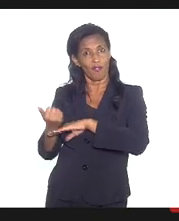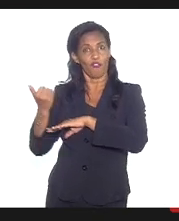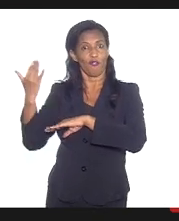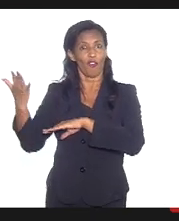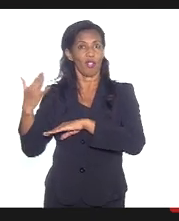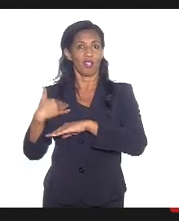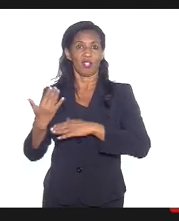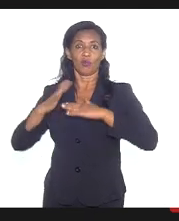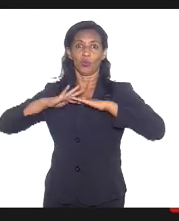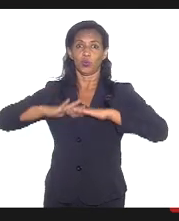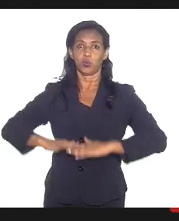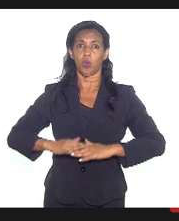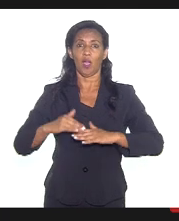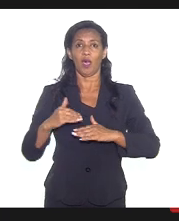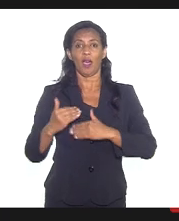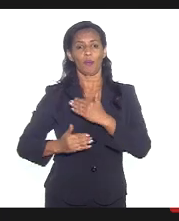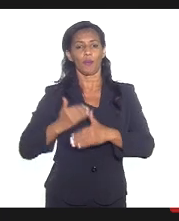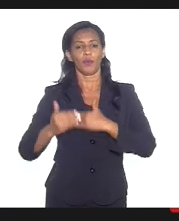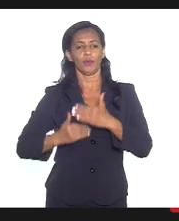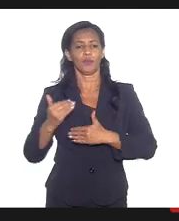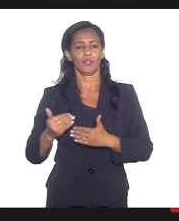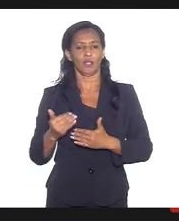acabo desestimulando a produção nacional.